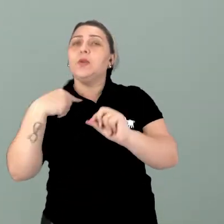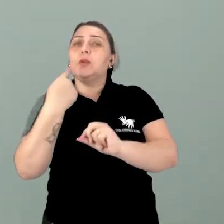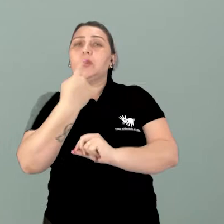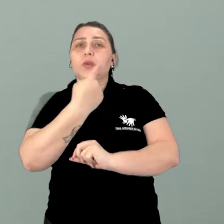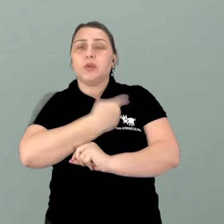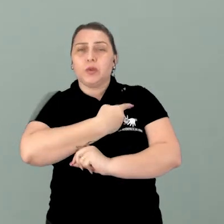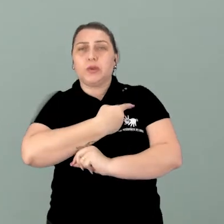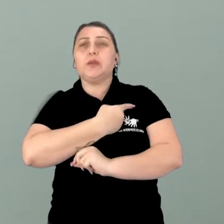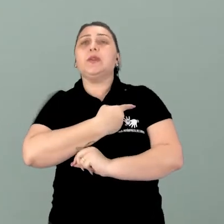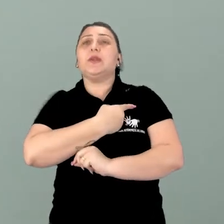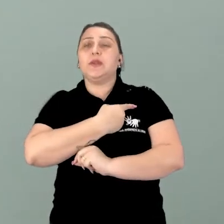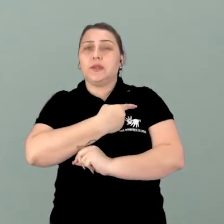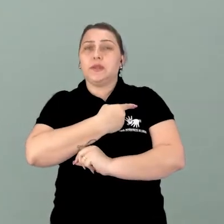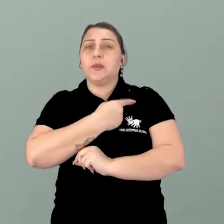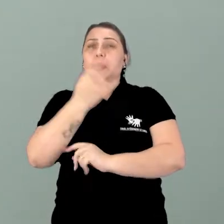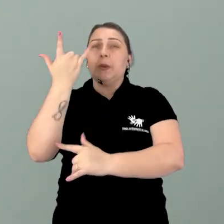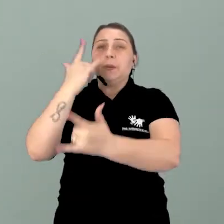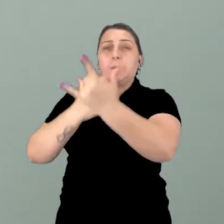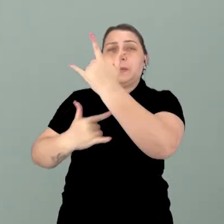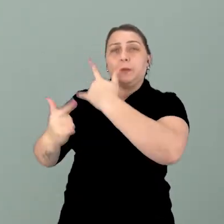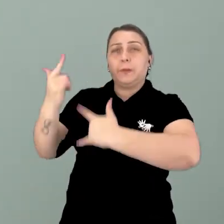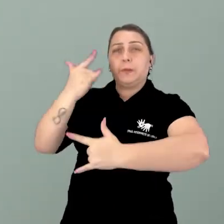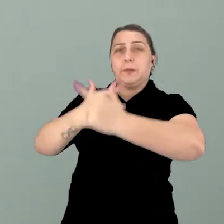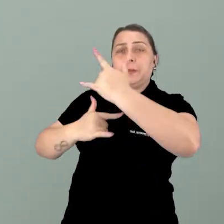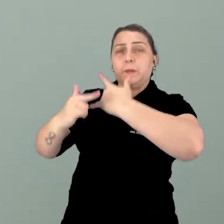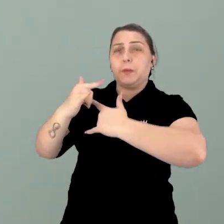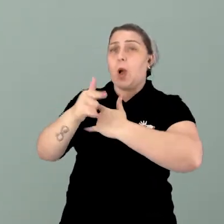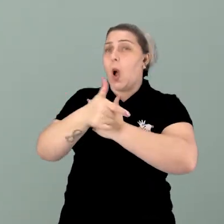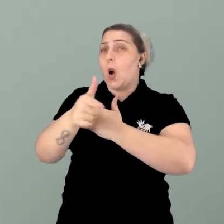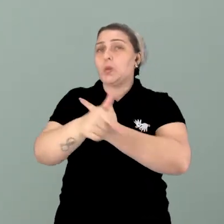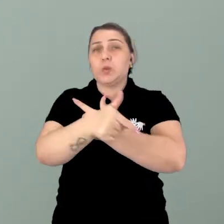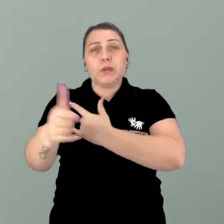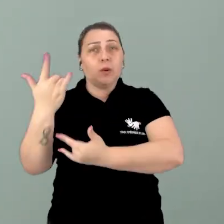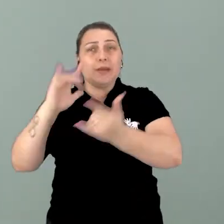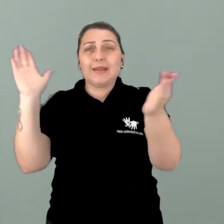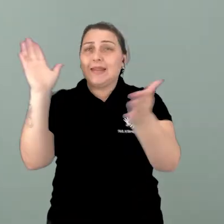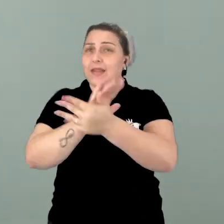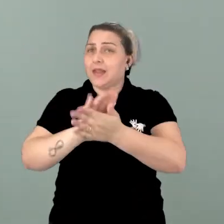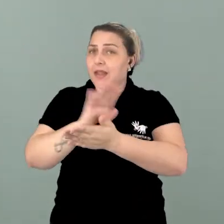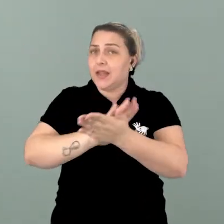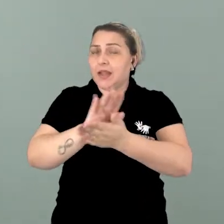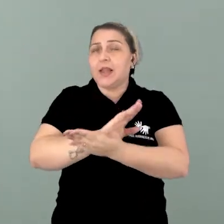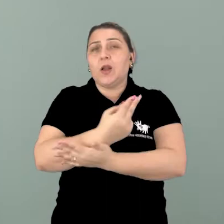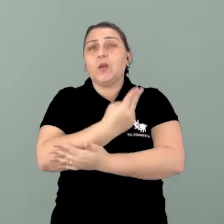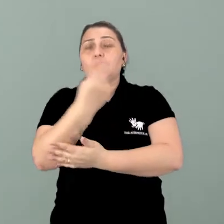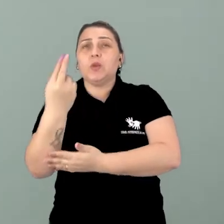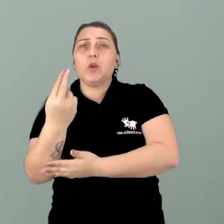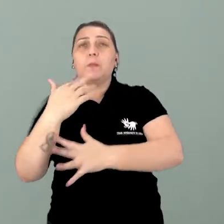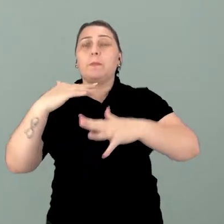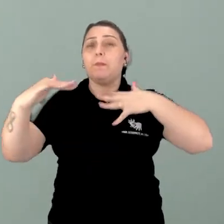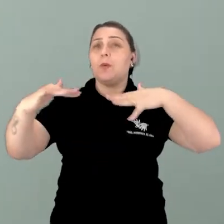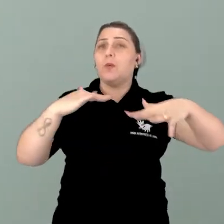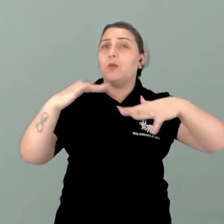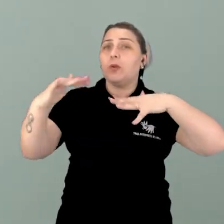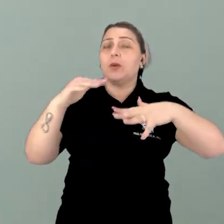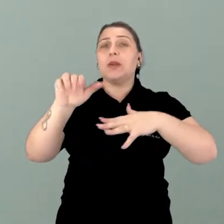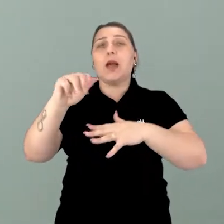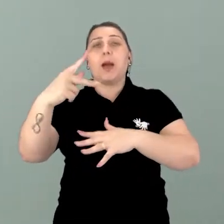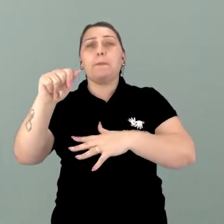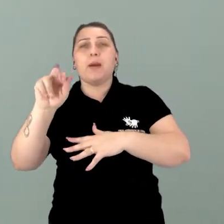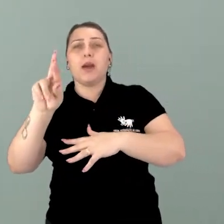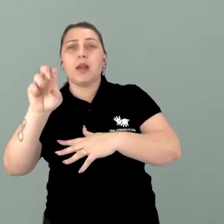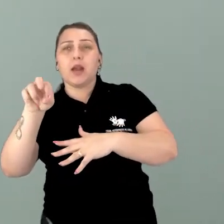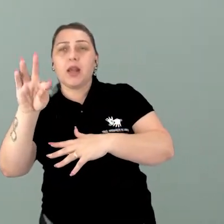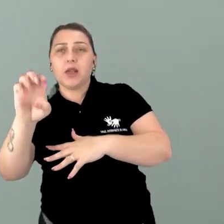gente recebe muita essa luminosidade ou conforme a gente não recebe. Então, a gente chama isso de movimento aparente